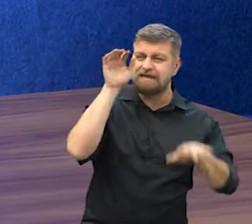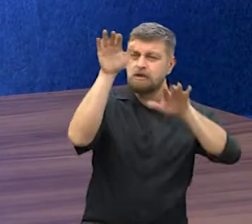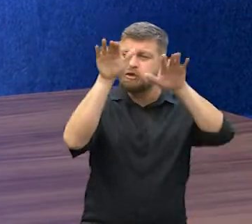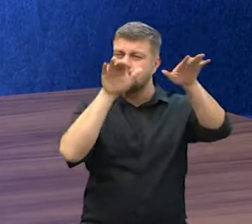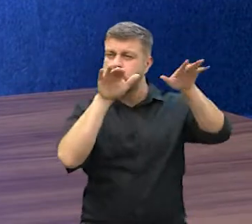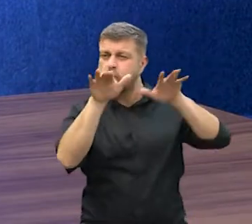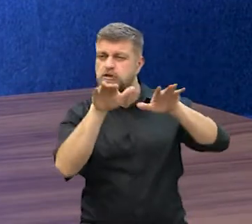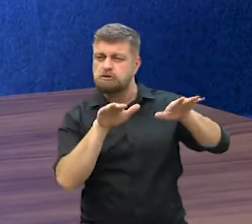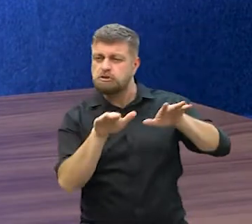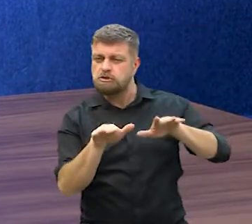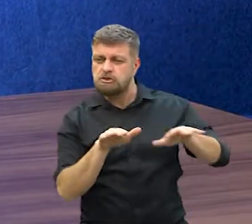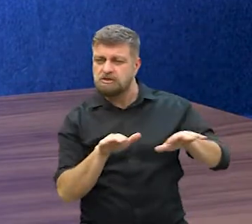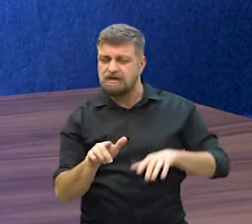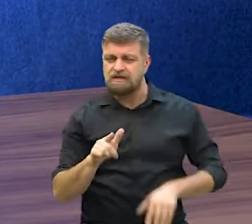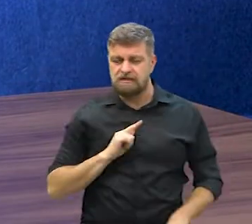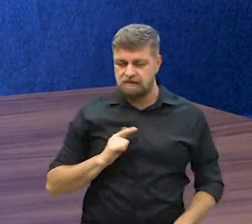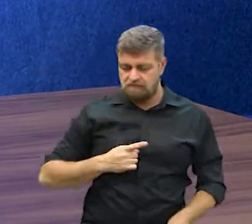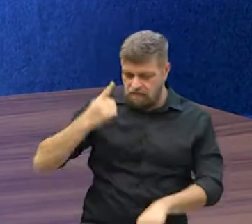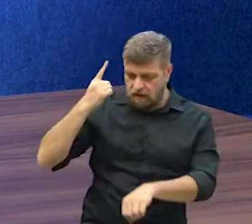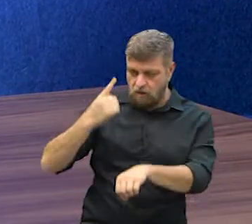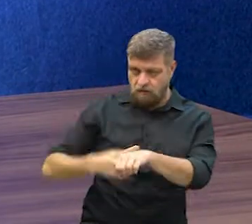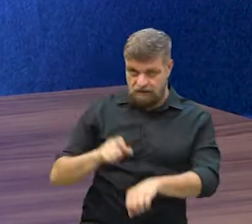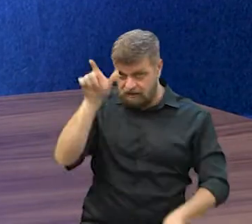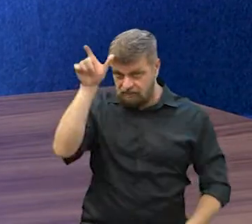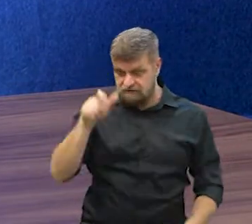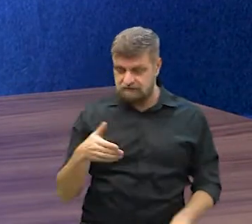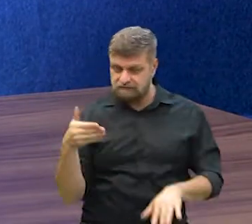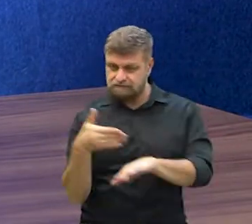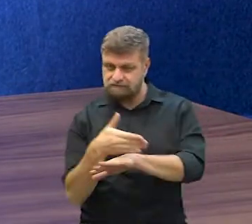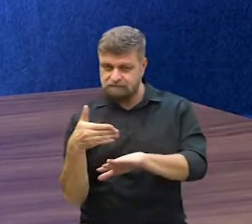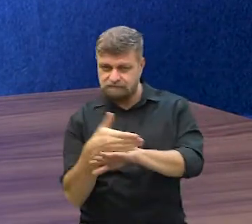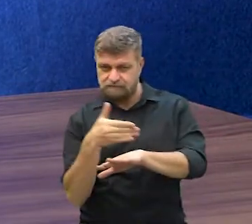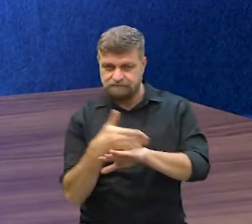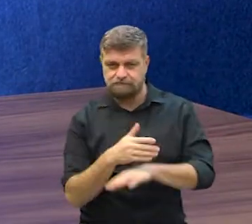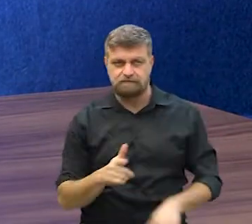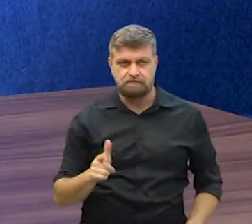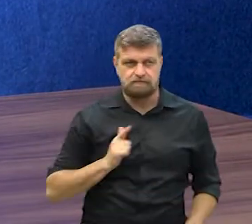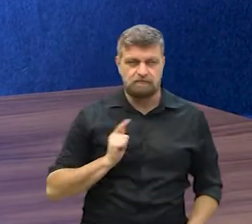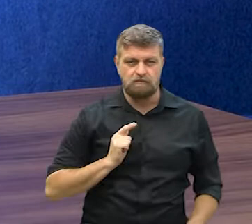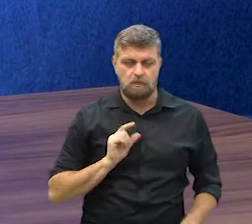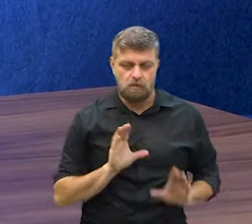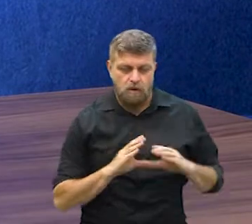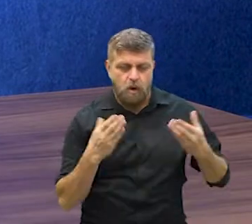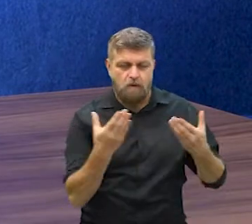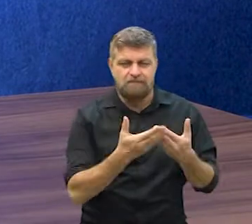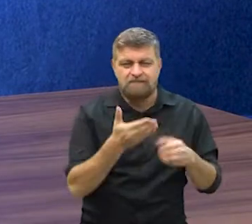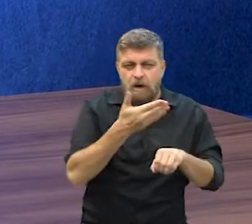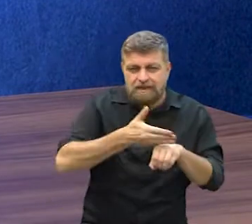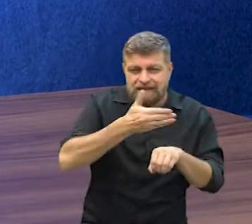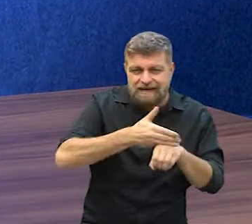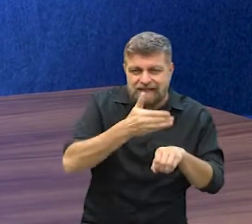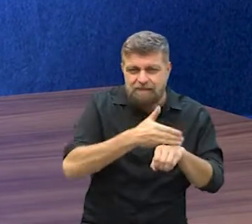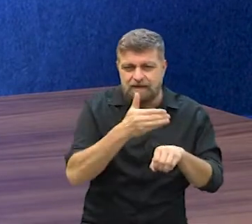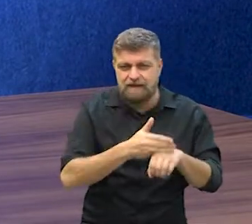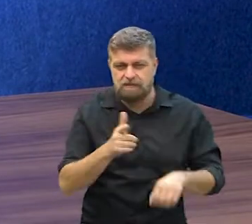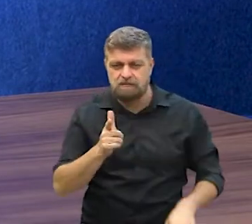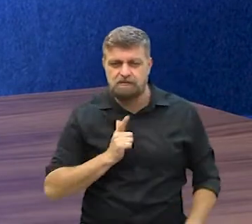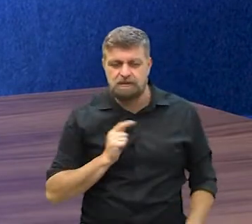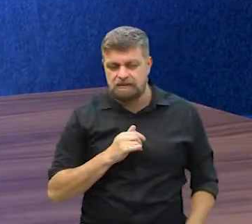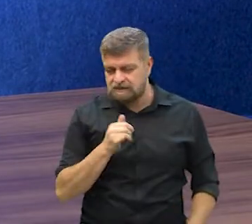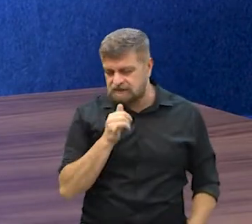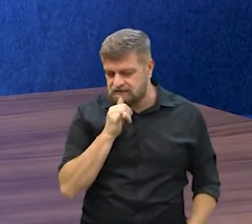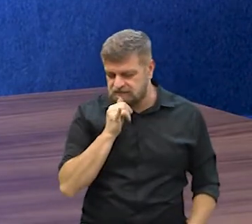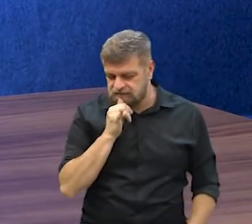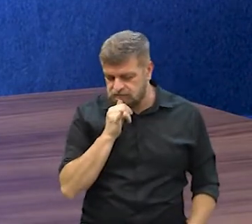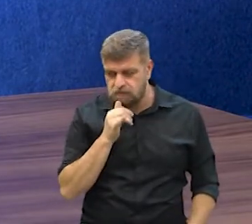logística, chegou algum momento que vocês participaram de alguma jornada, de